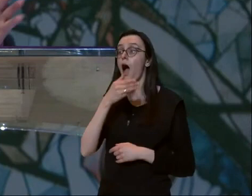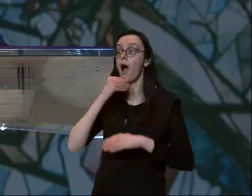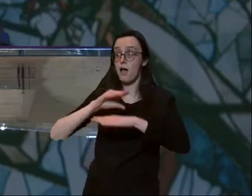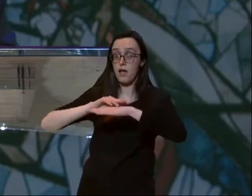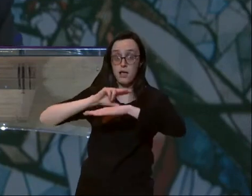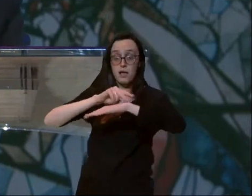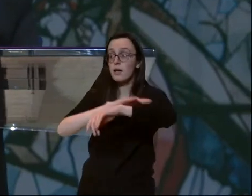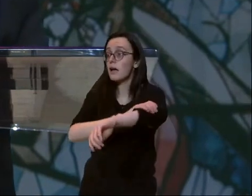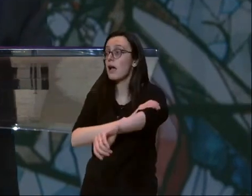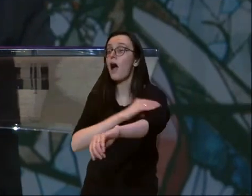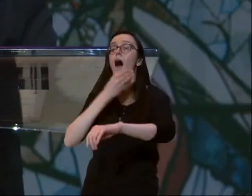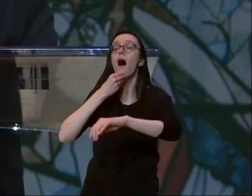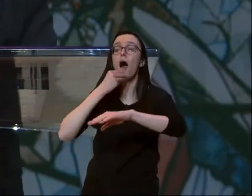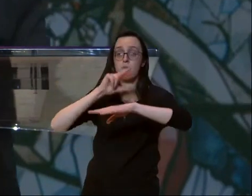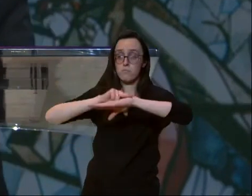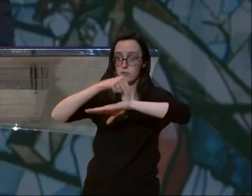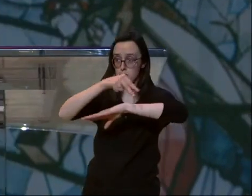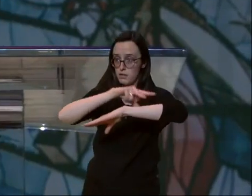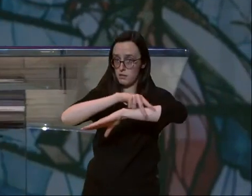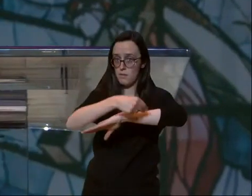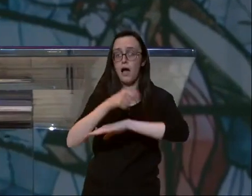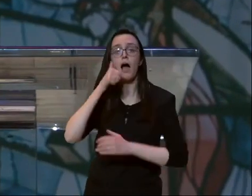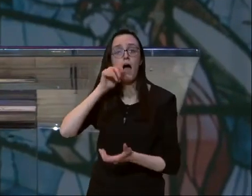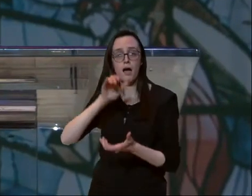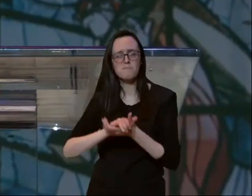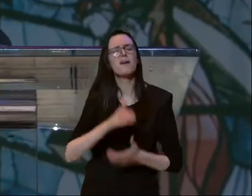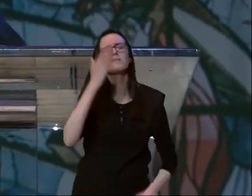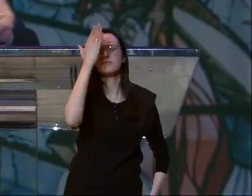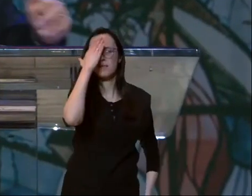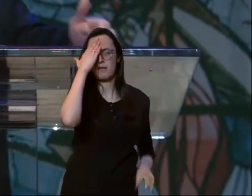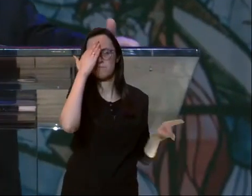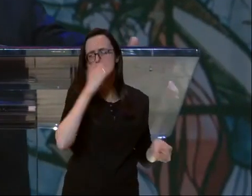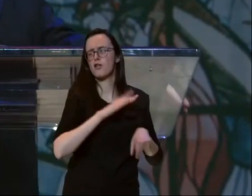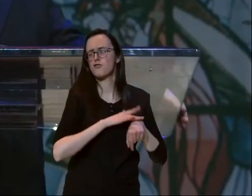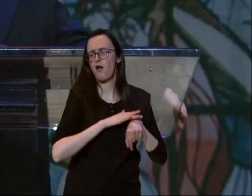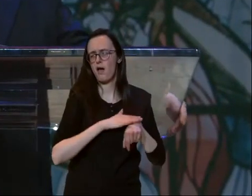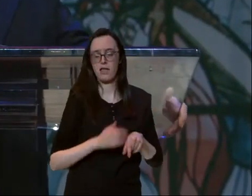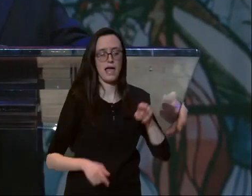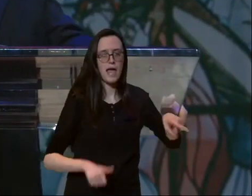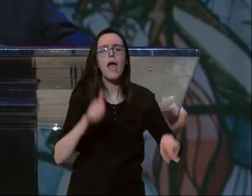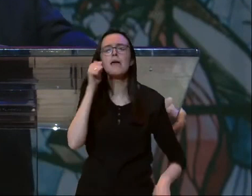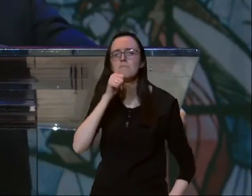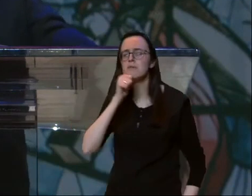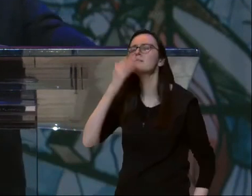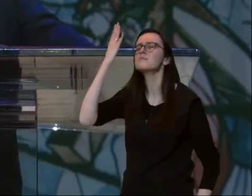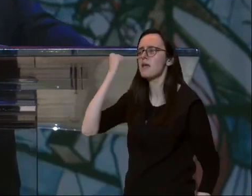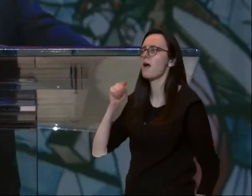Naamã, a esposa dele sabia. A própria menina cativa sabia.